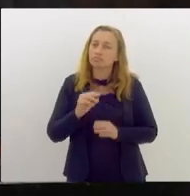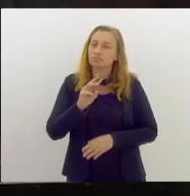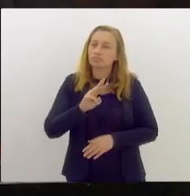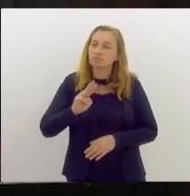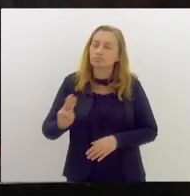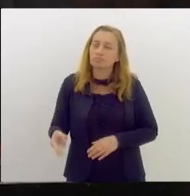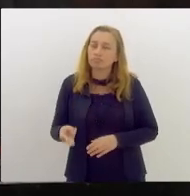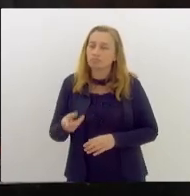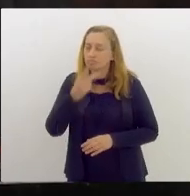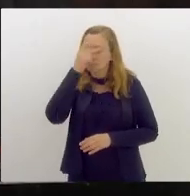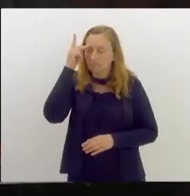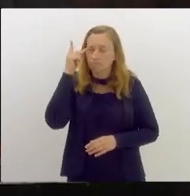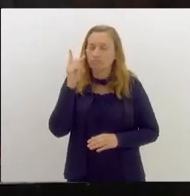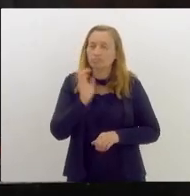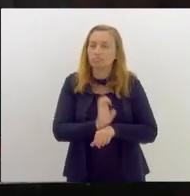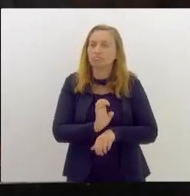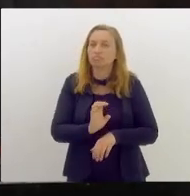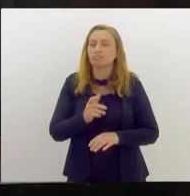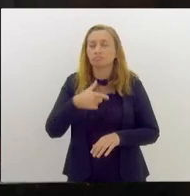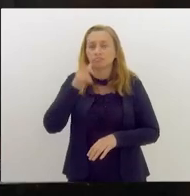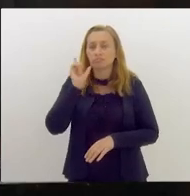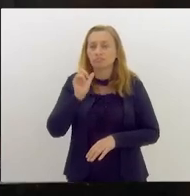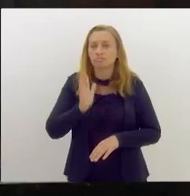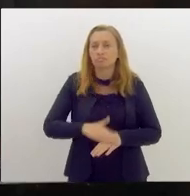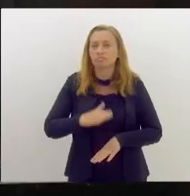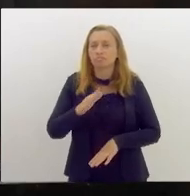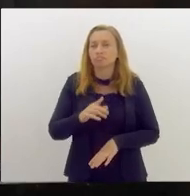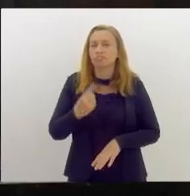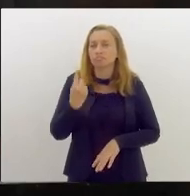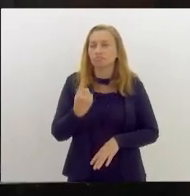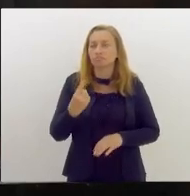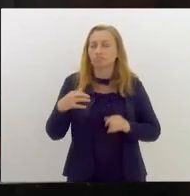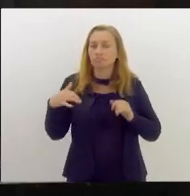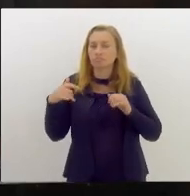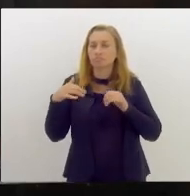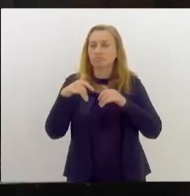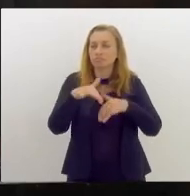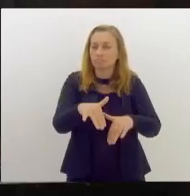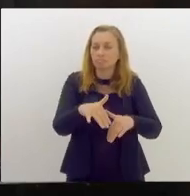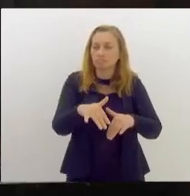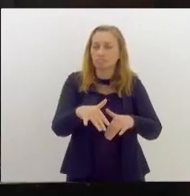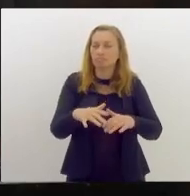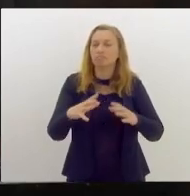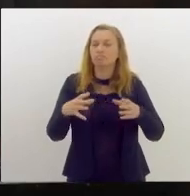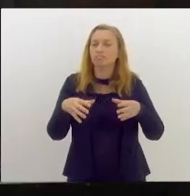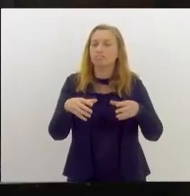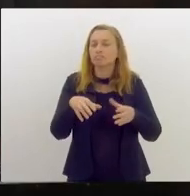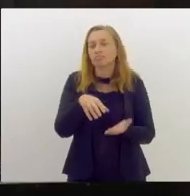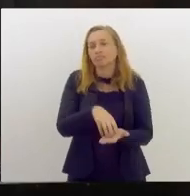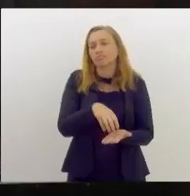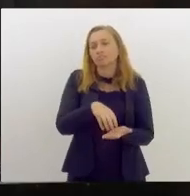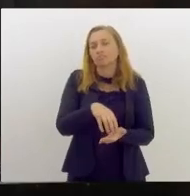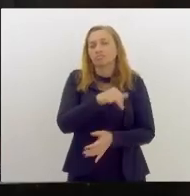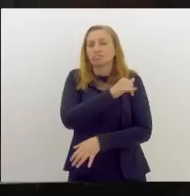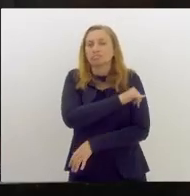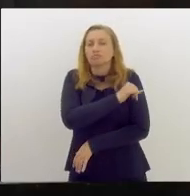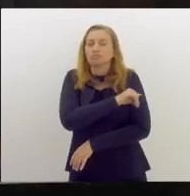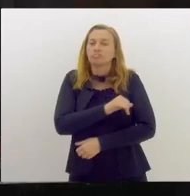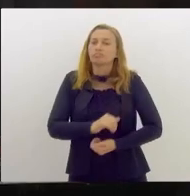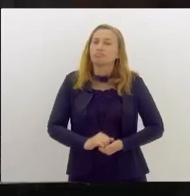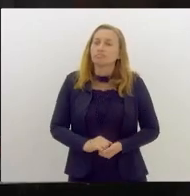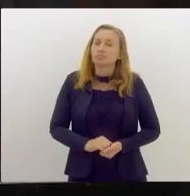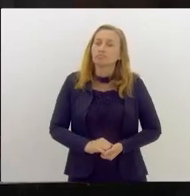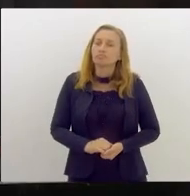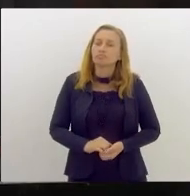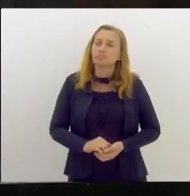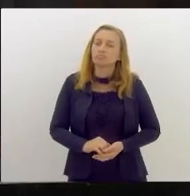pessoas neste estado e ontem houve mais uma ocupação aqui no centro do Rio nas imediações